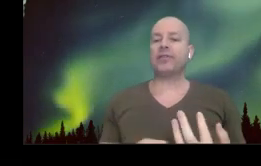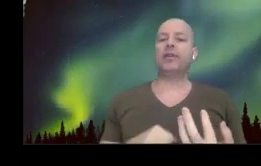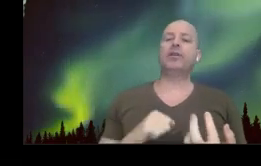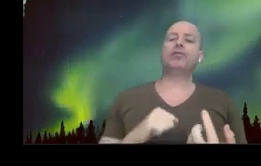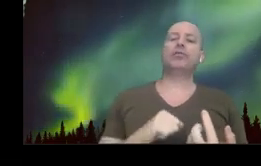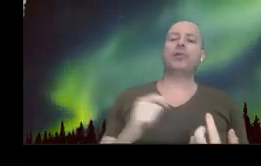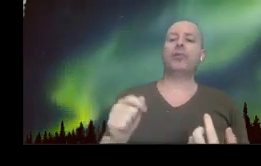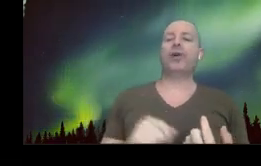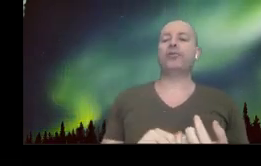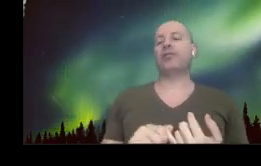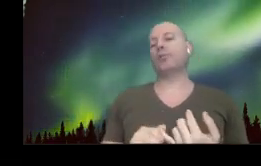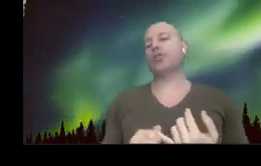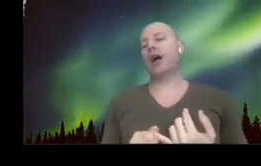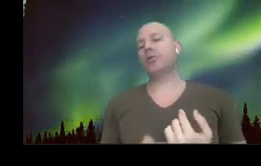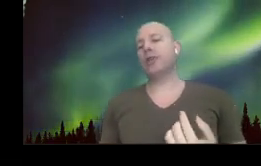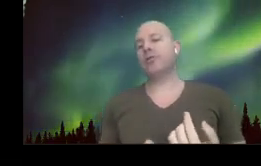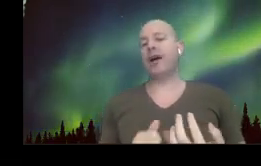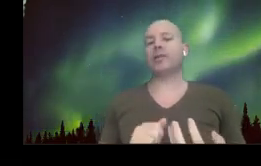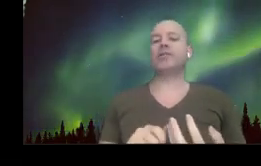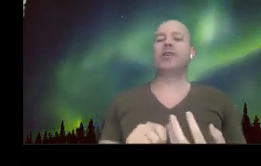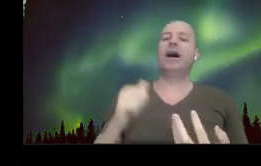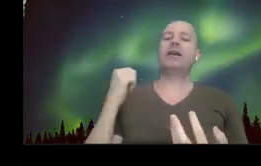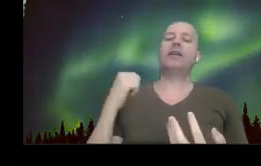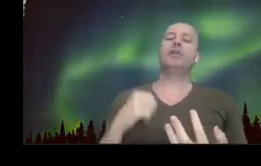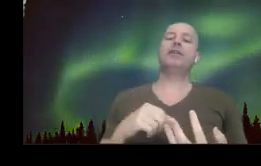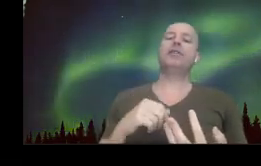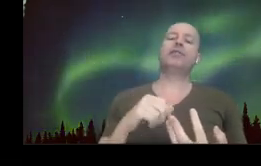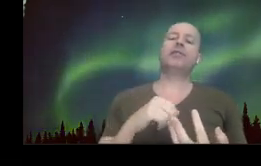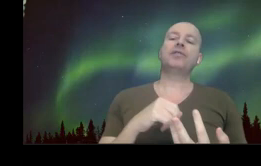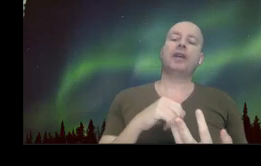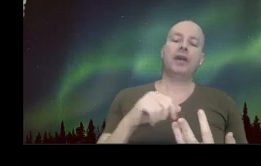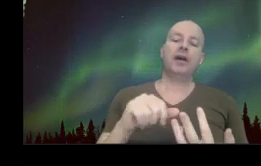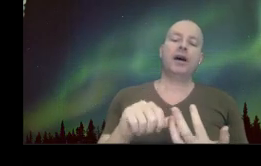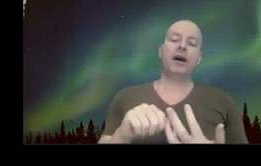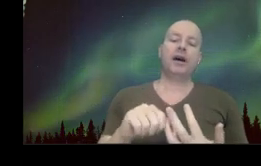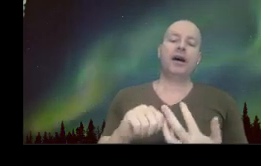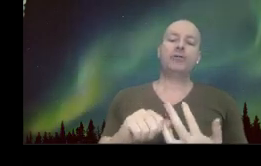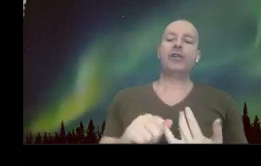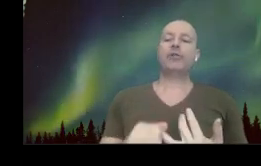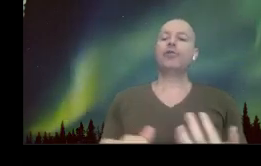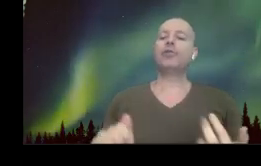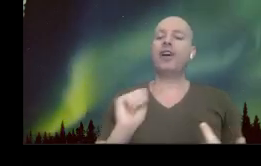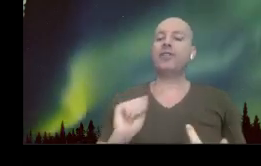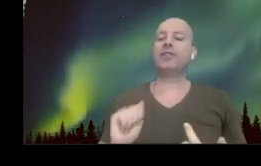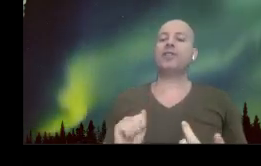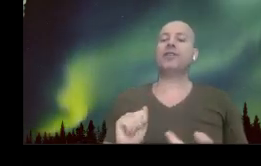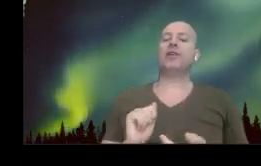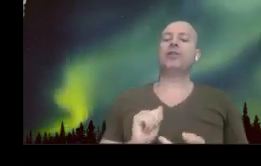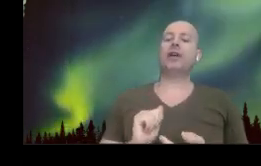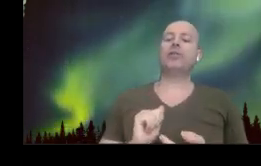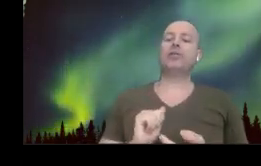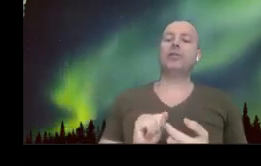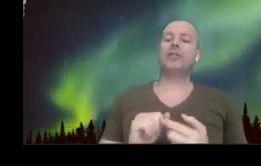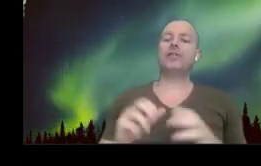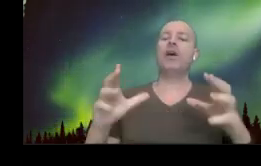empresas que fazem isso, por exemplo, a Fundação Boticário tem várias. Aqui em Minas vocês têm a Fundação Biodiversitas que